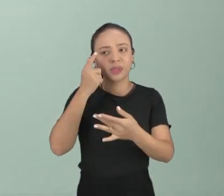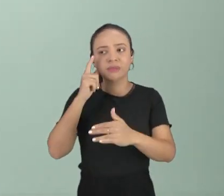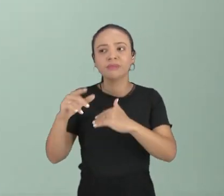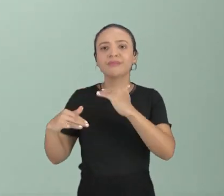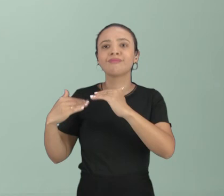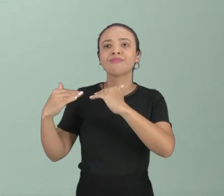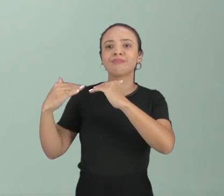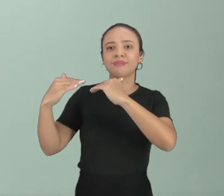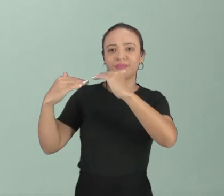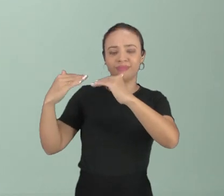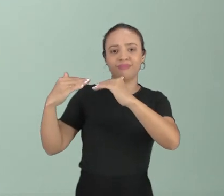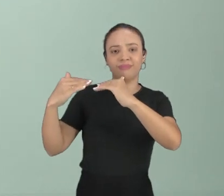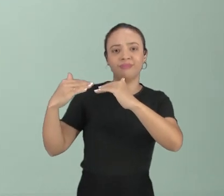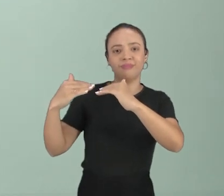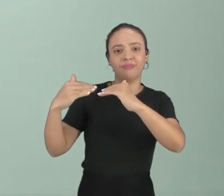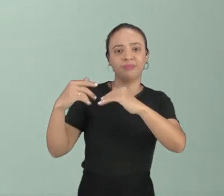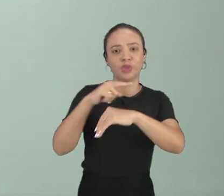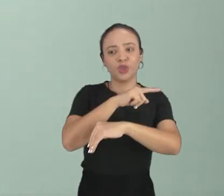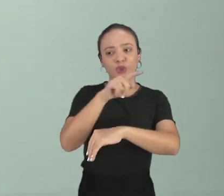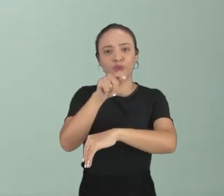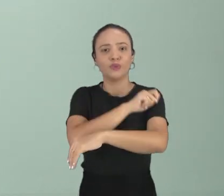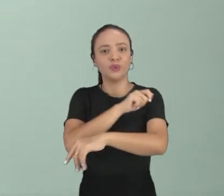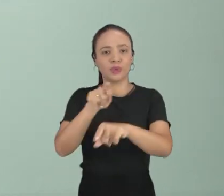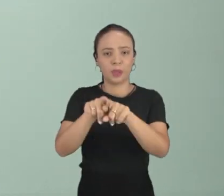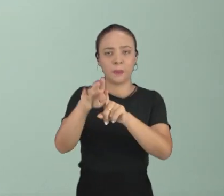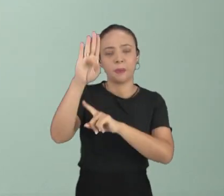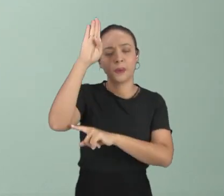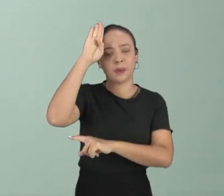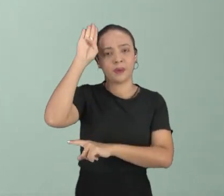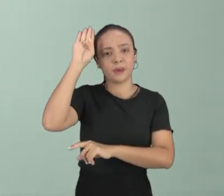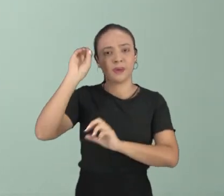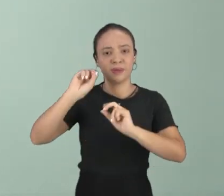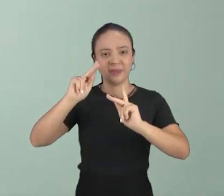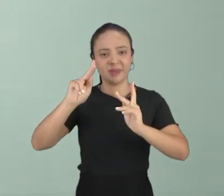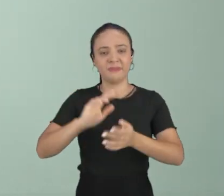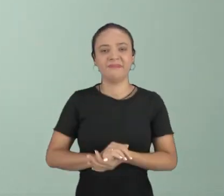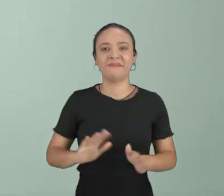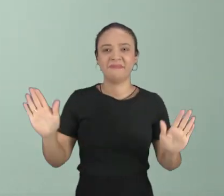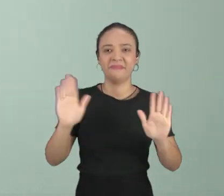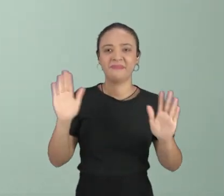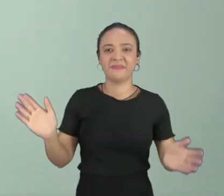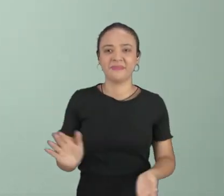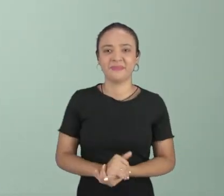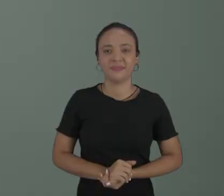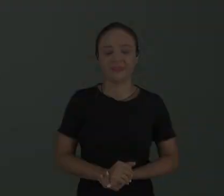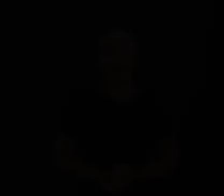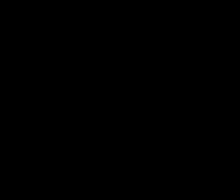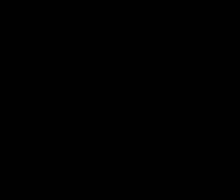desenvolvimento estudantil, acadêmico de vocês. No mais, tchau, tchau.